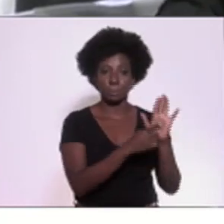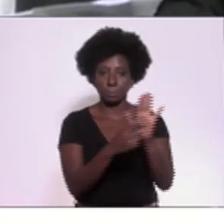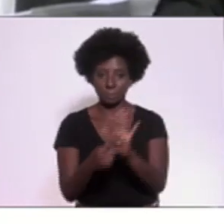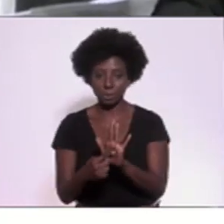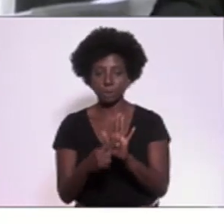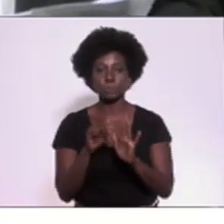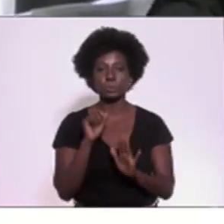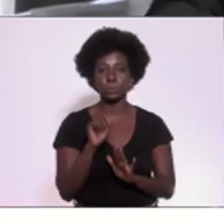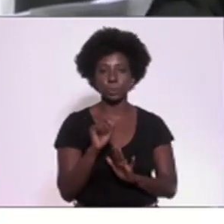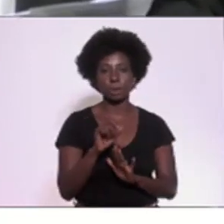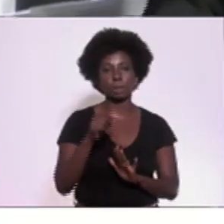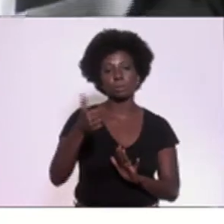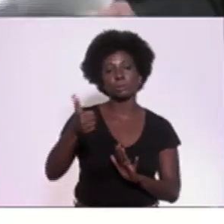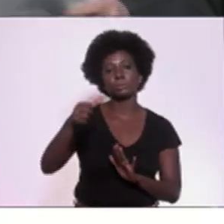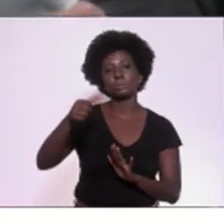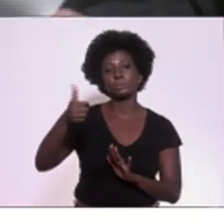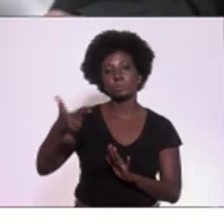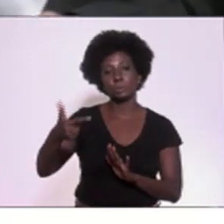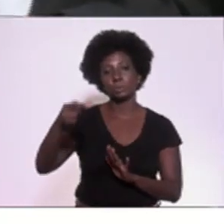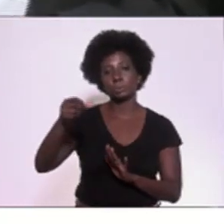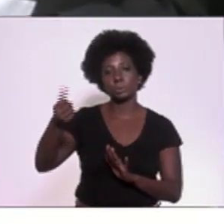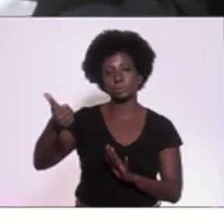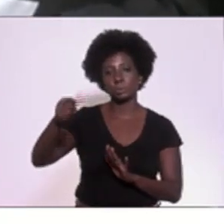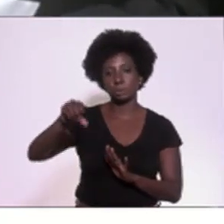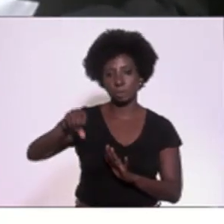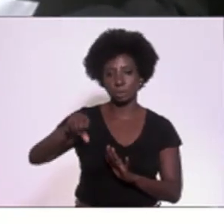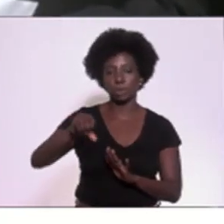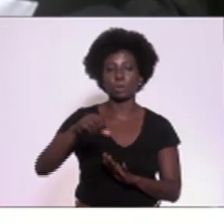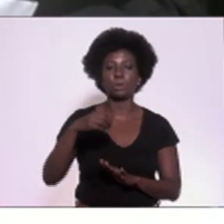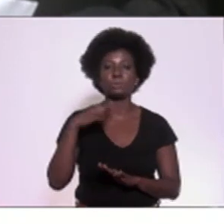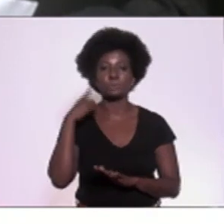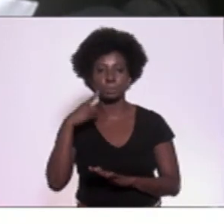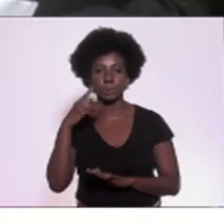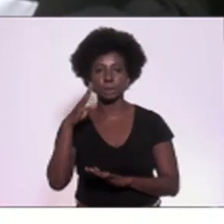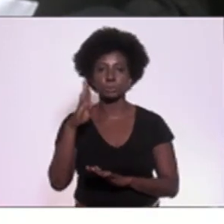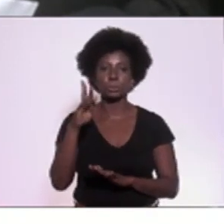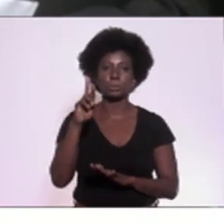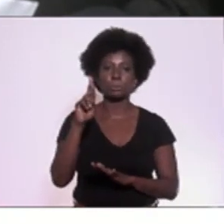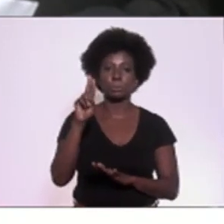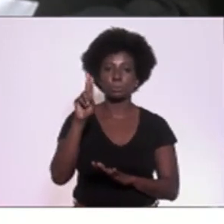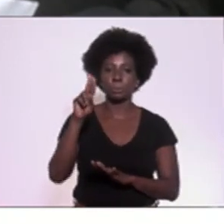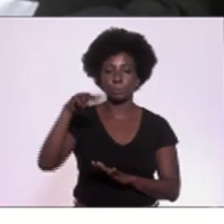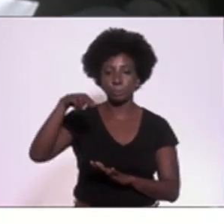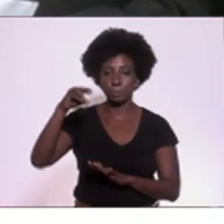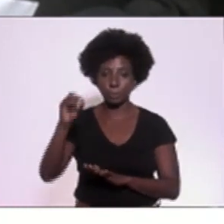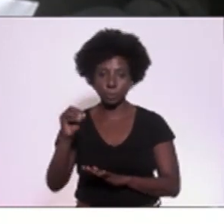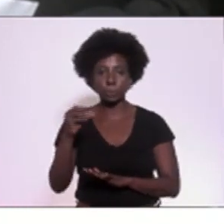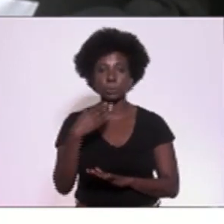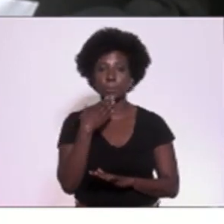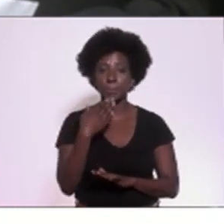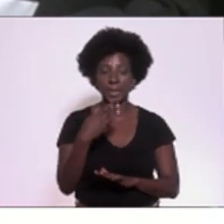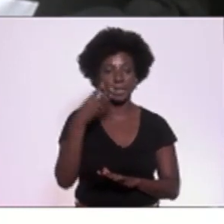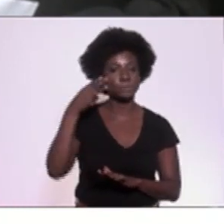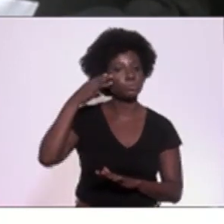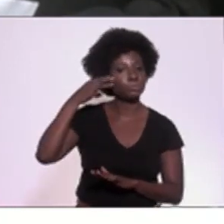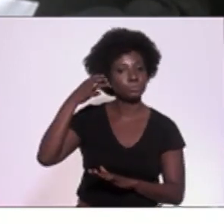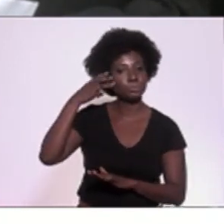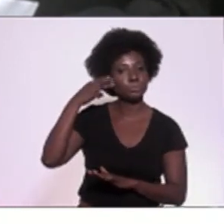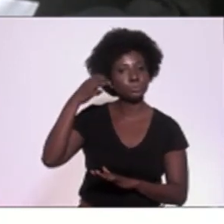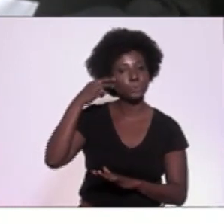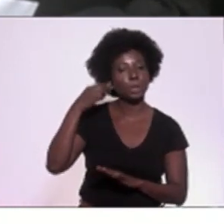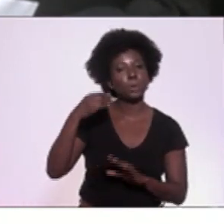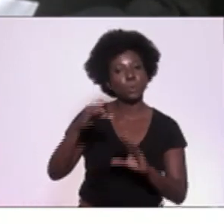legislativa 140/2019, de autoria do deputado Bruno Dauari, que solicita ao excelentíssimo senhor governador Wilson Widson o